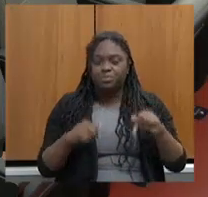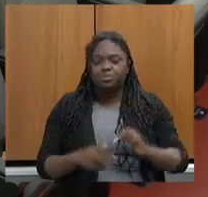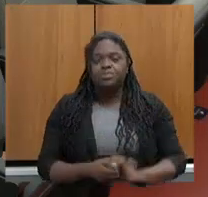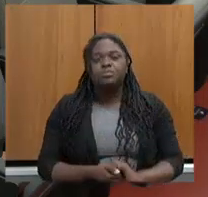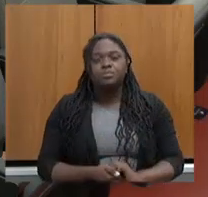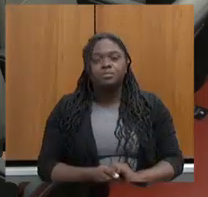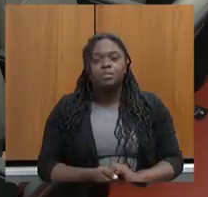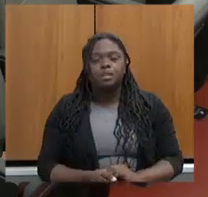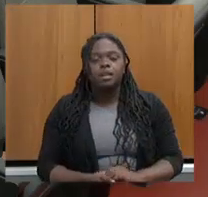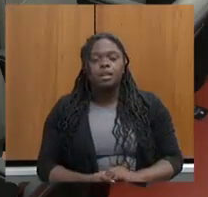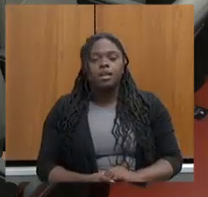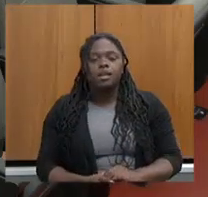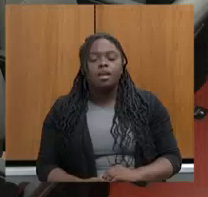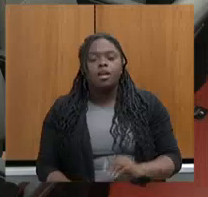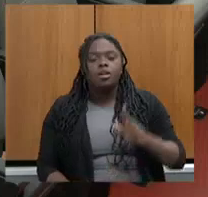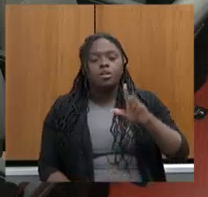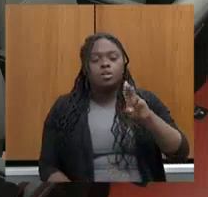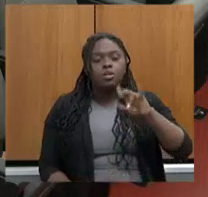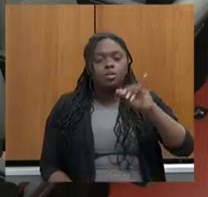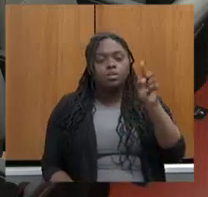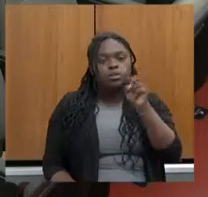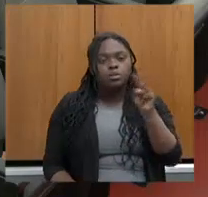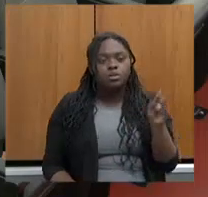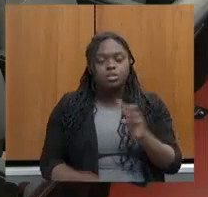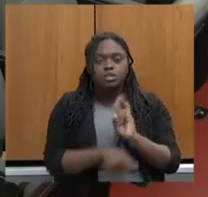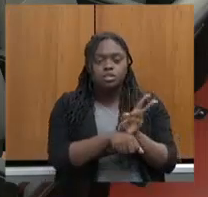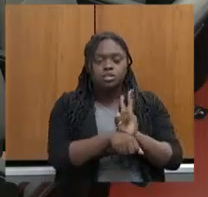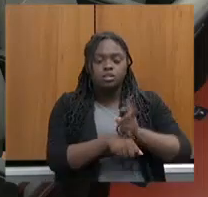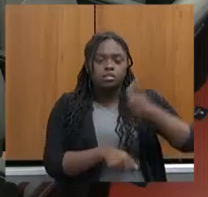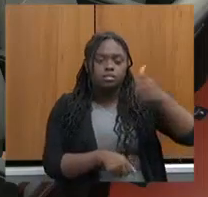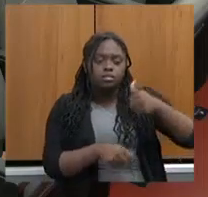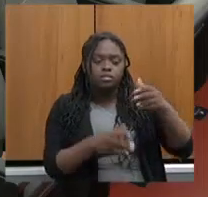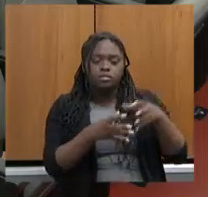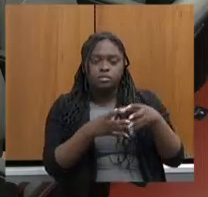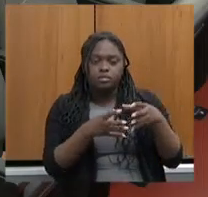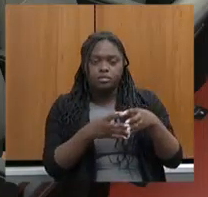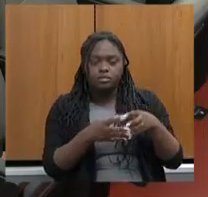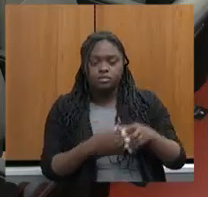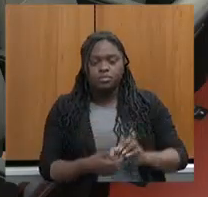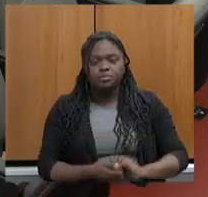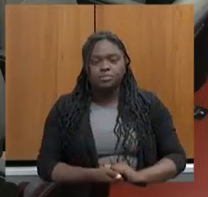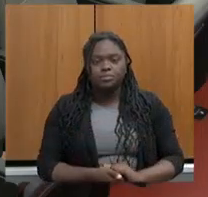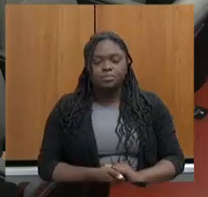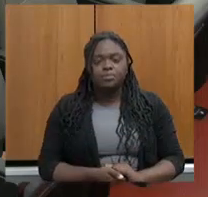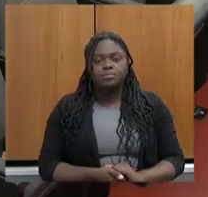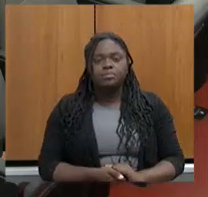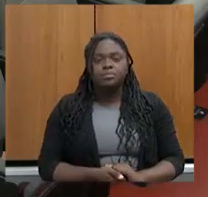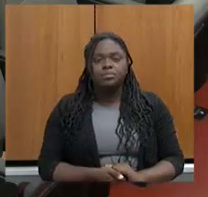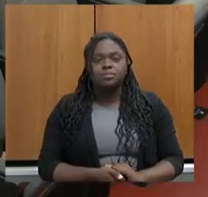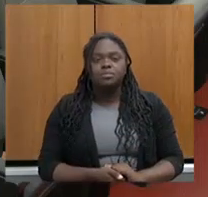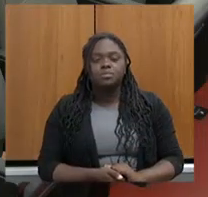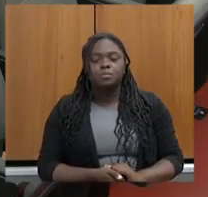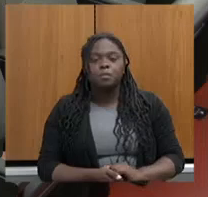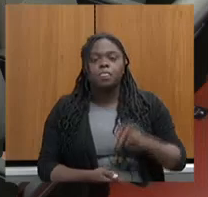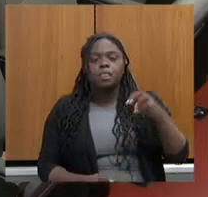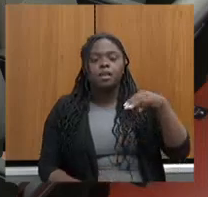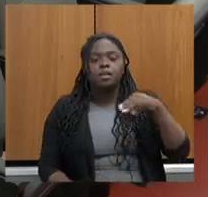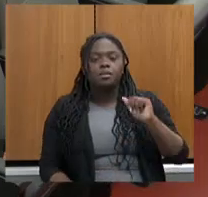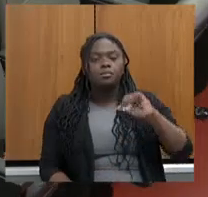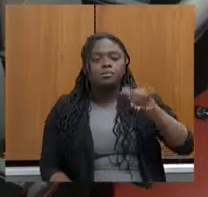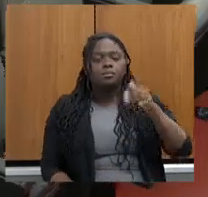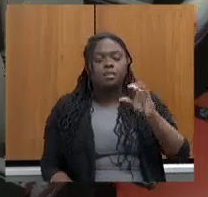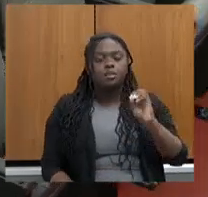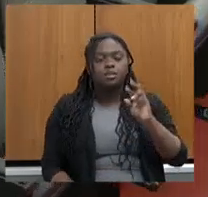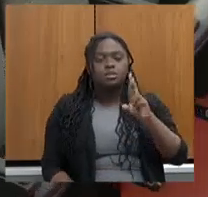bmp Luis Santos Marques chefe da primeira sessão do estado maior a JM Marcos Vinícius de Santana